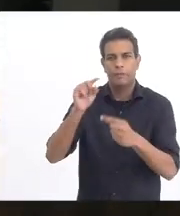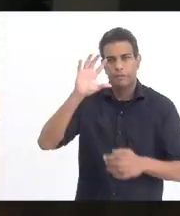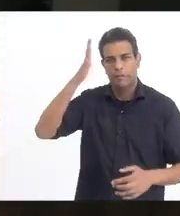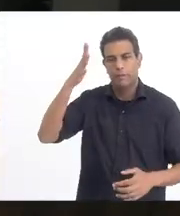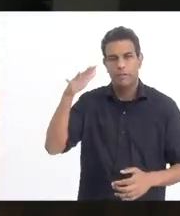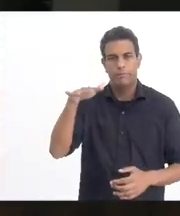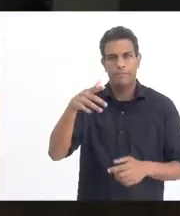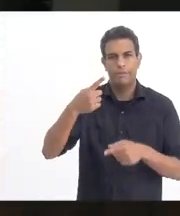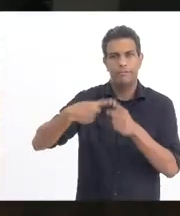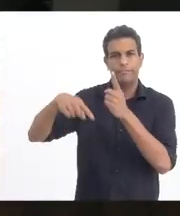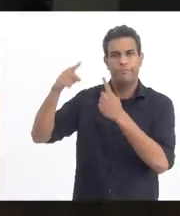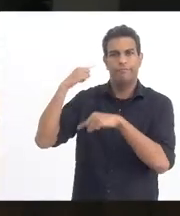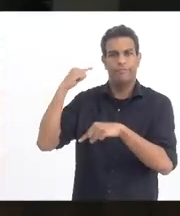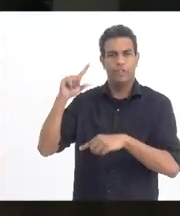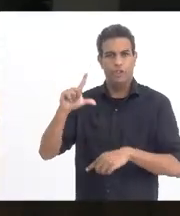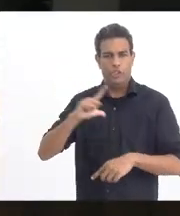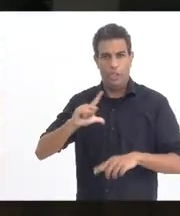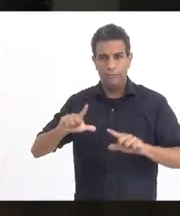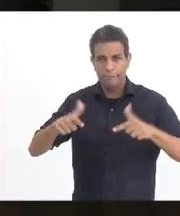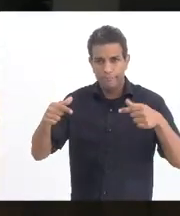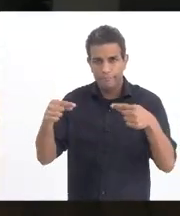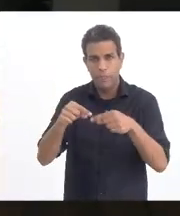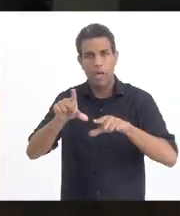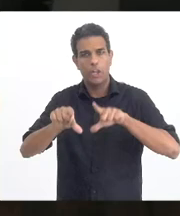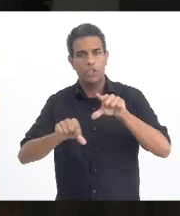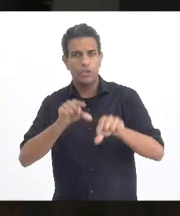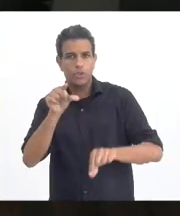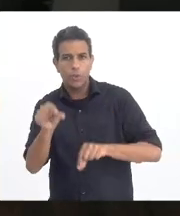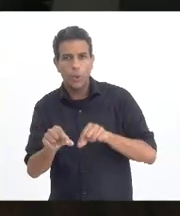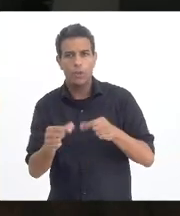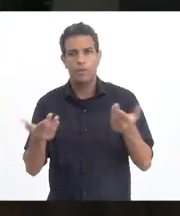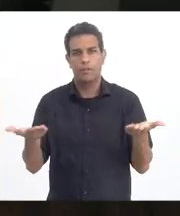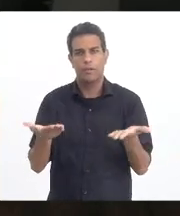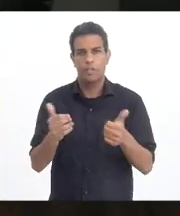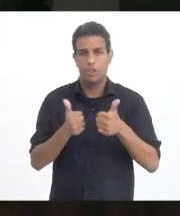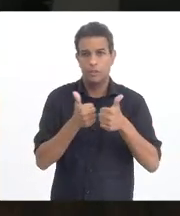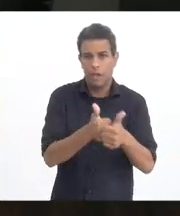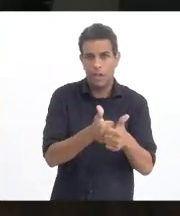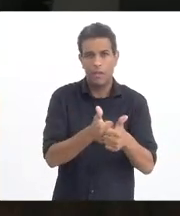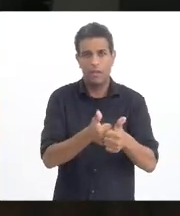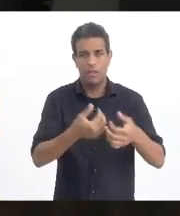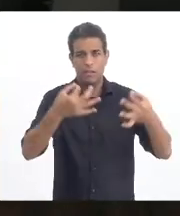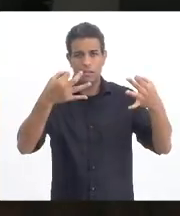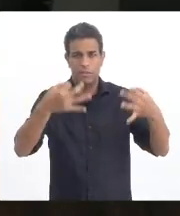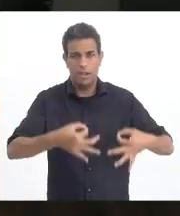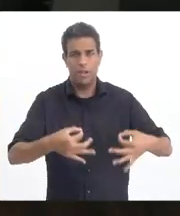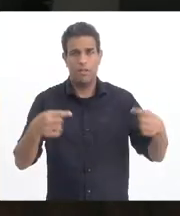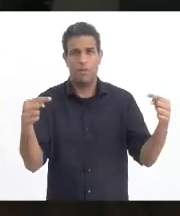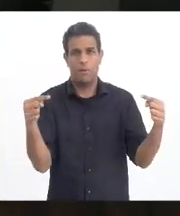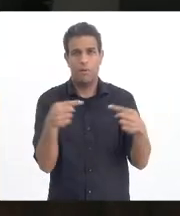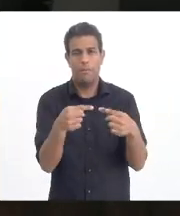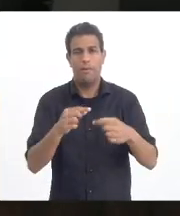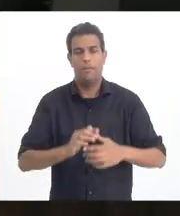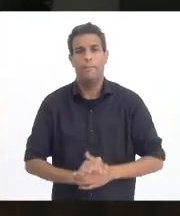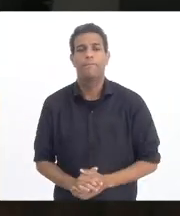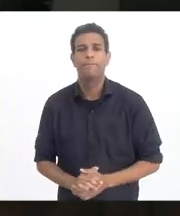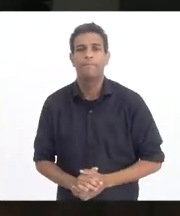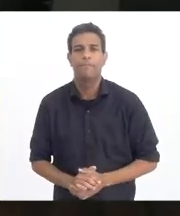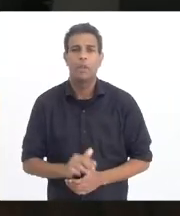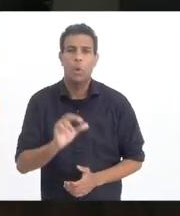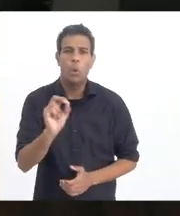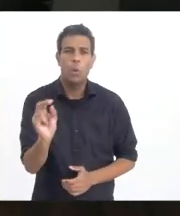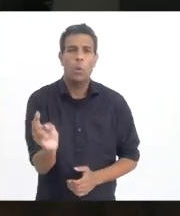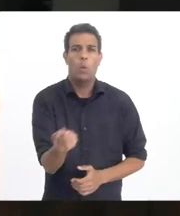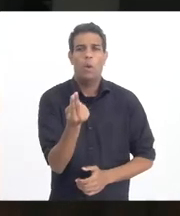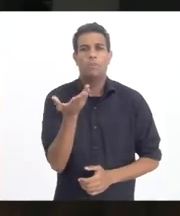com um antigo inativo? Ele vai poder optar, ou ele se mantém com o benefício que ele já tem, ou, se